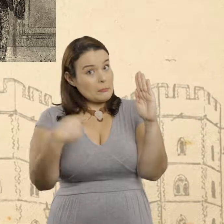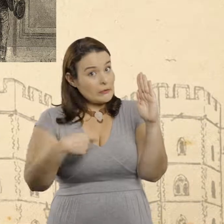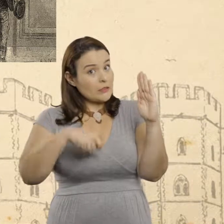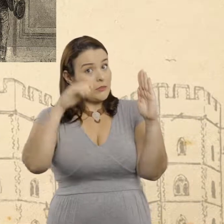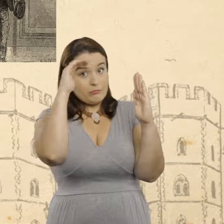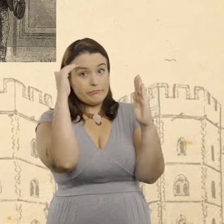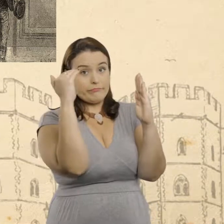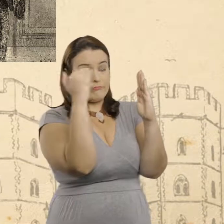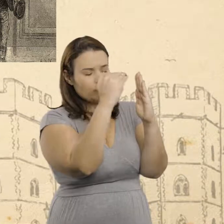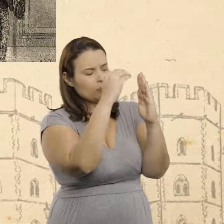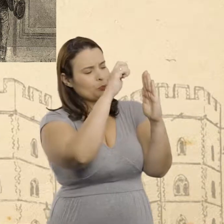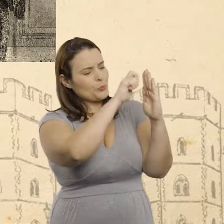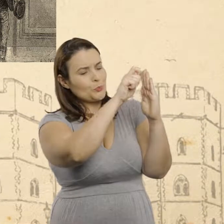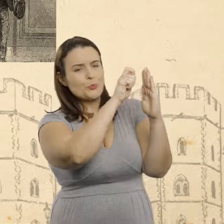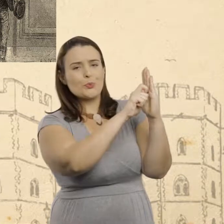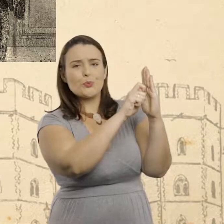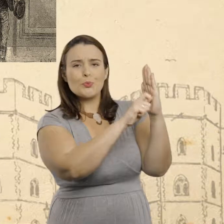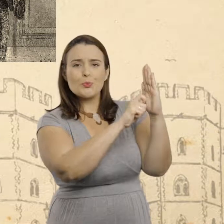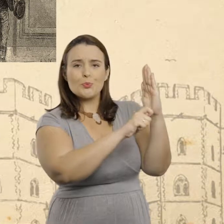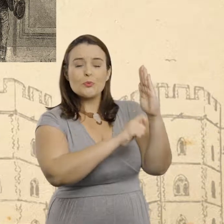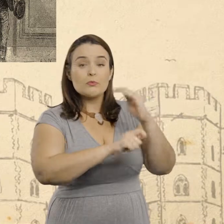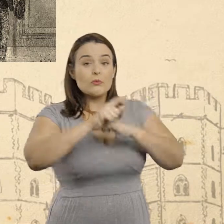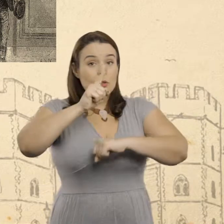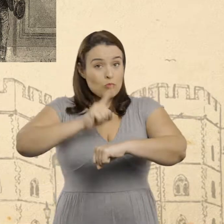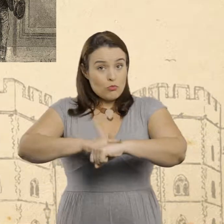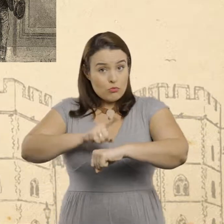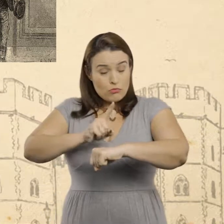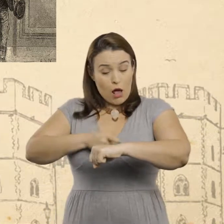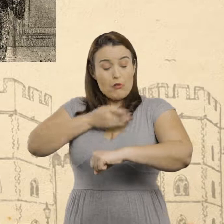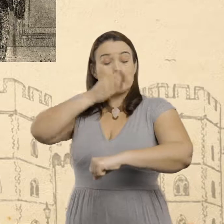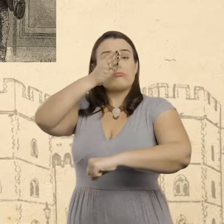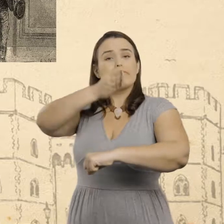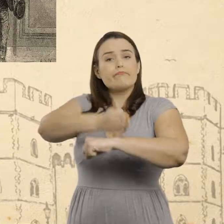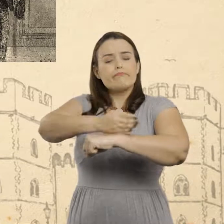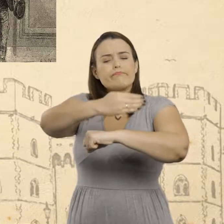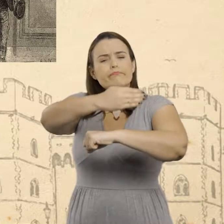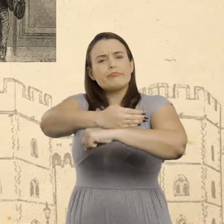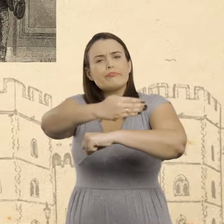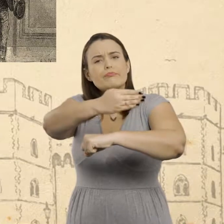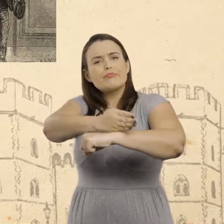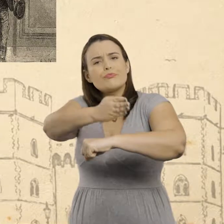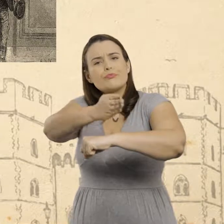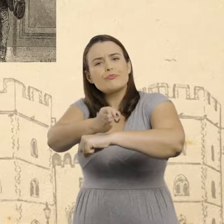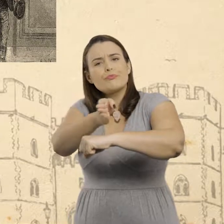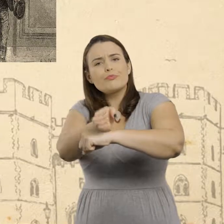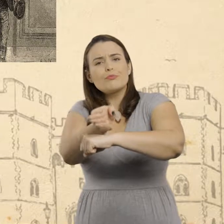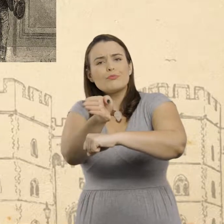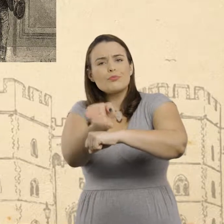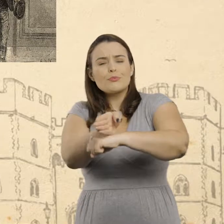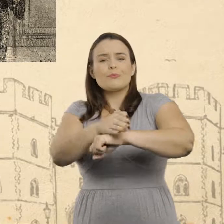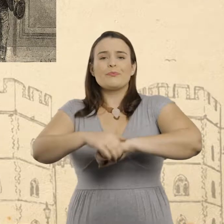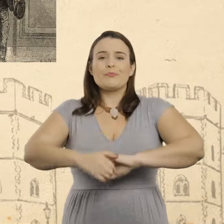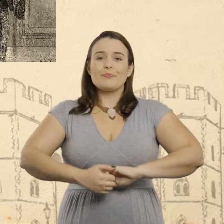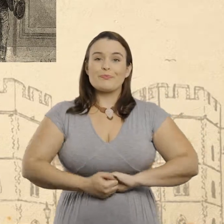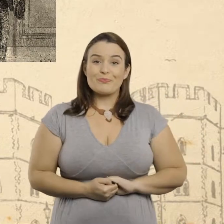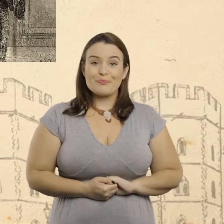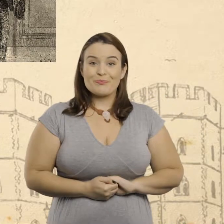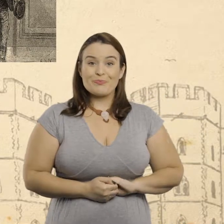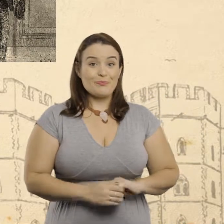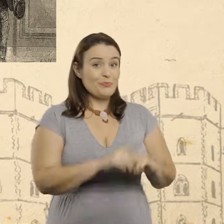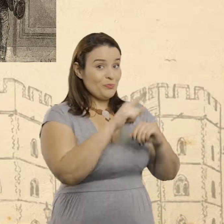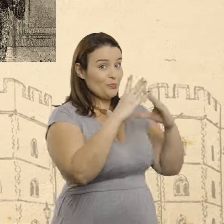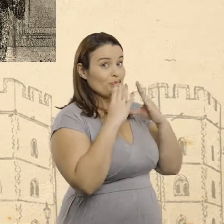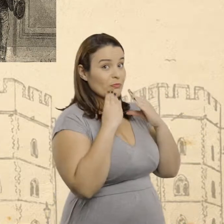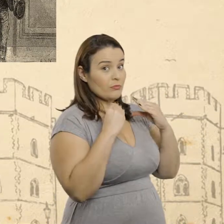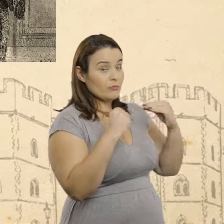papel estava tudo escrito. Estava escrito também o horário em que as coisas deveriam acontecer. Dentro